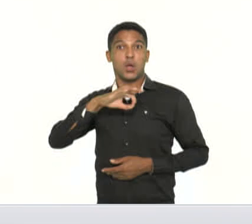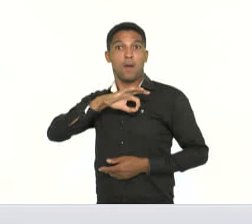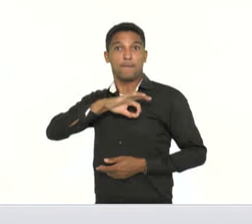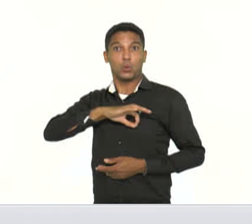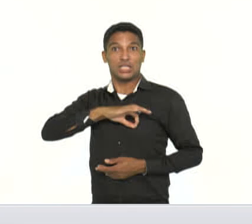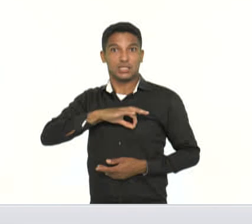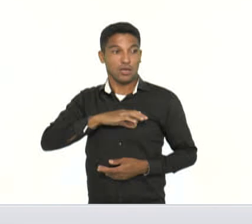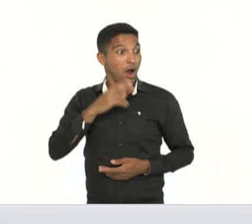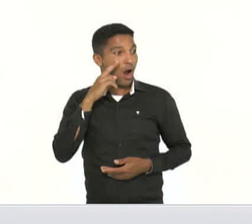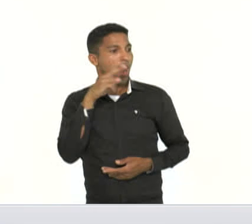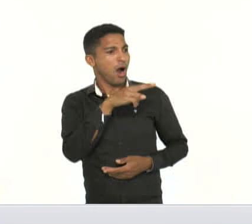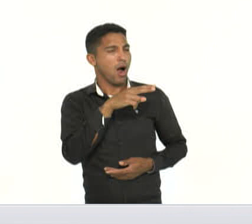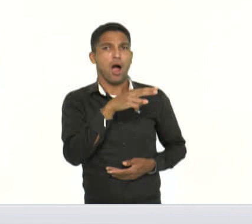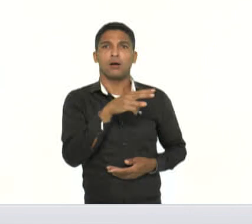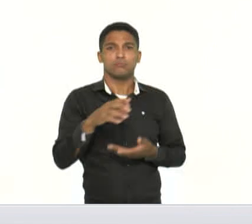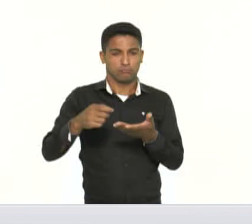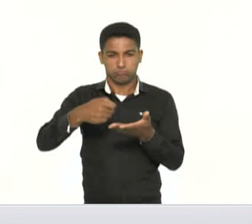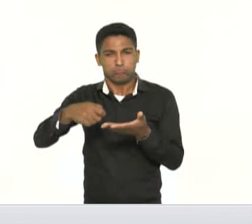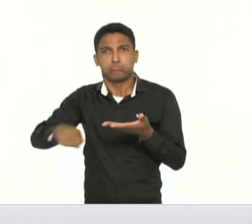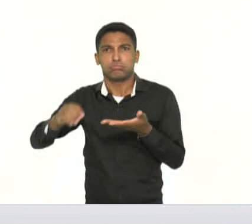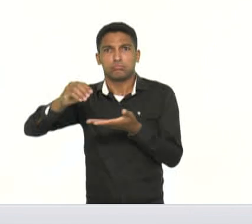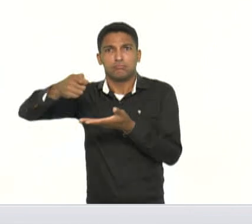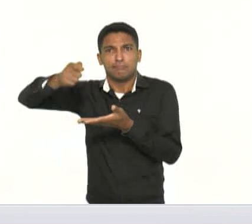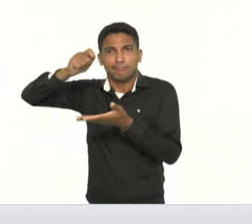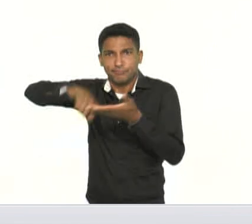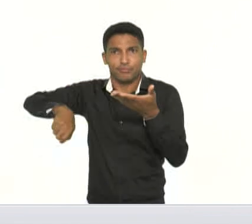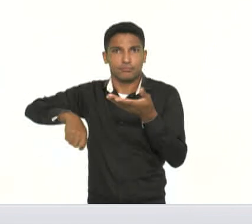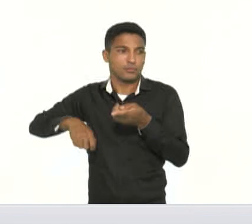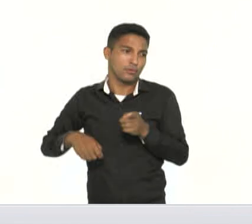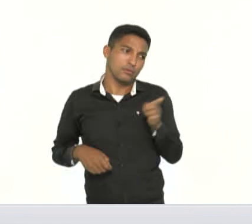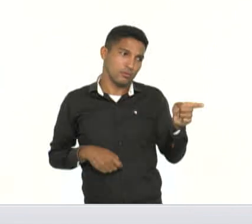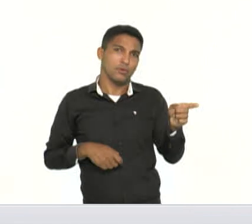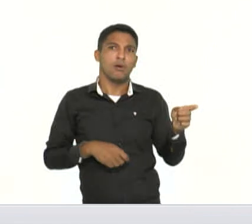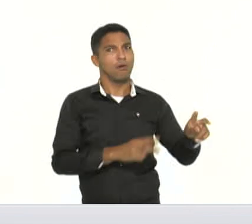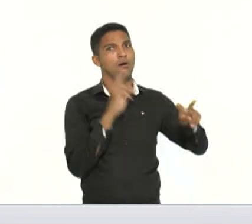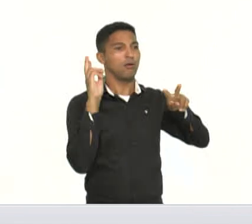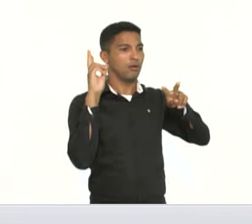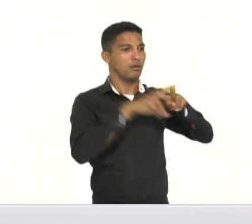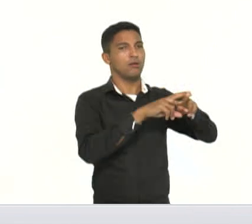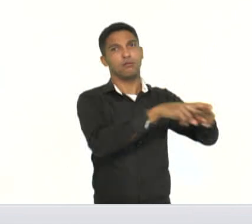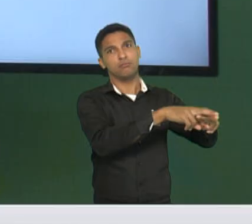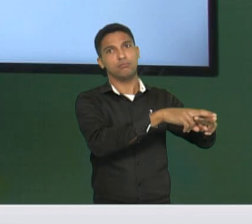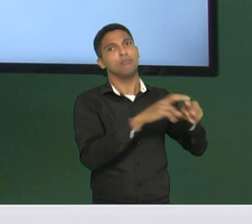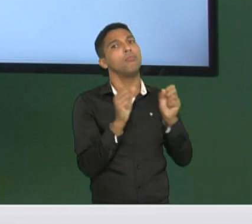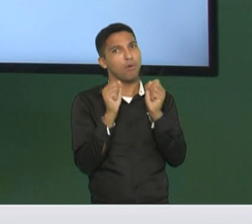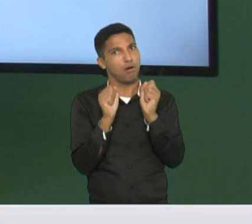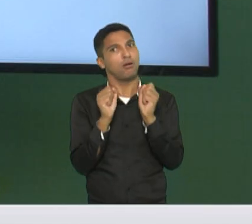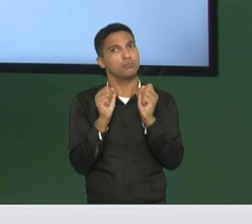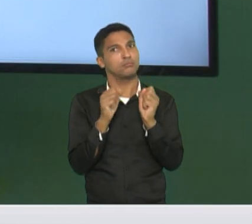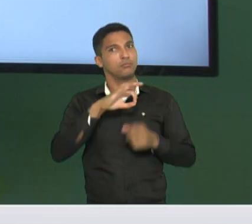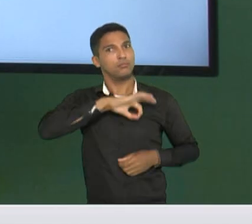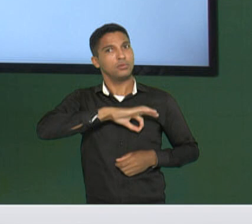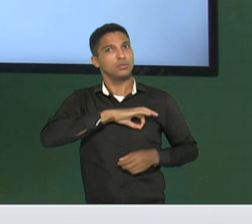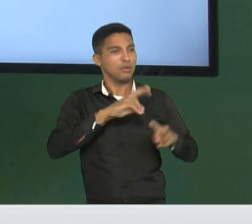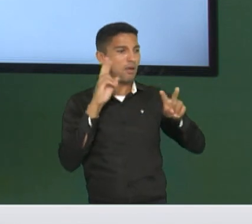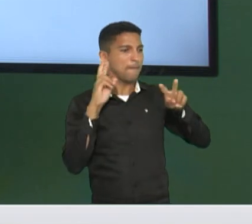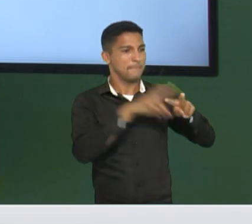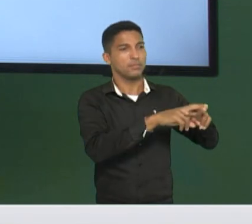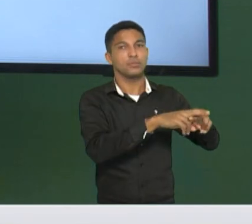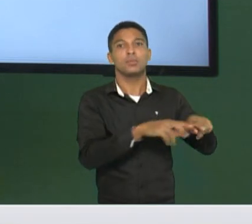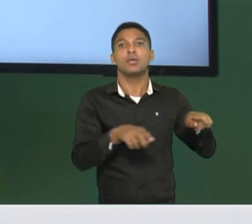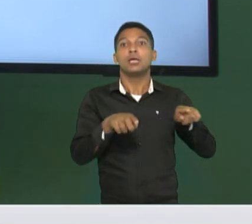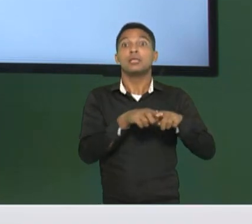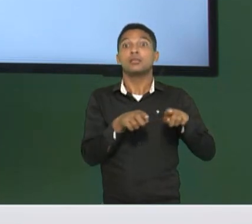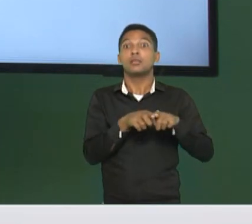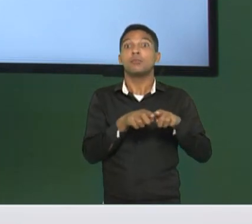gente, a lei diz isso. E o objeto causador do barulho poderá ser apreendido, ou seja, aquele